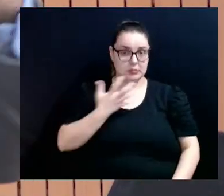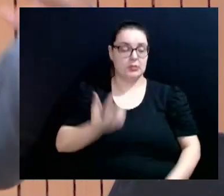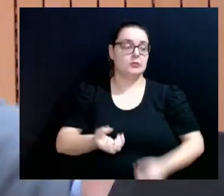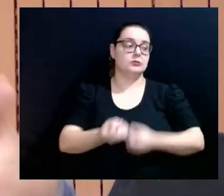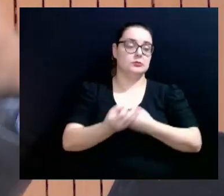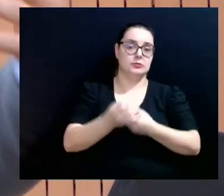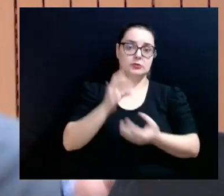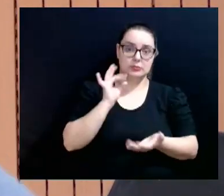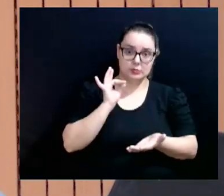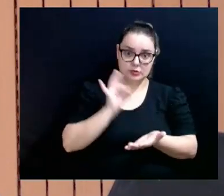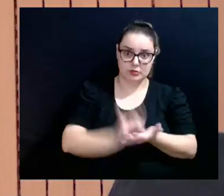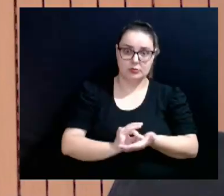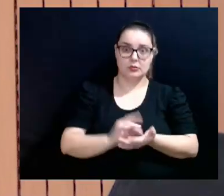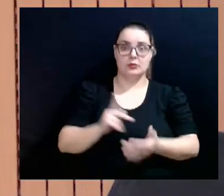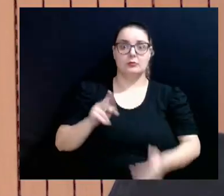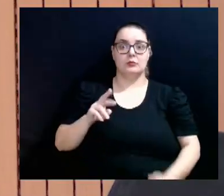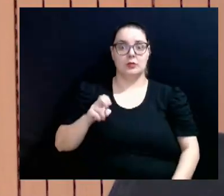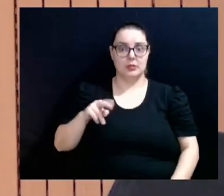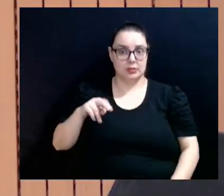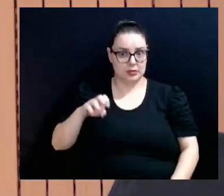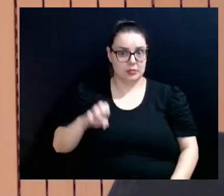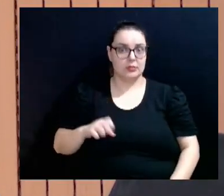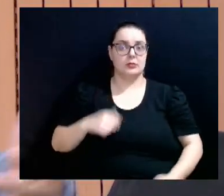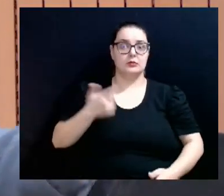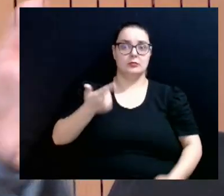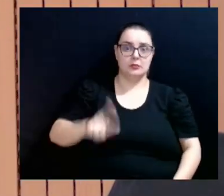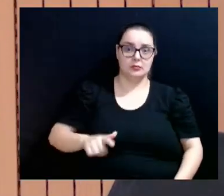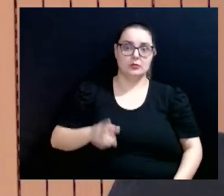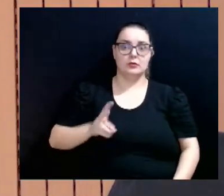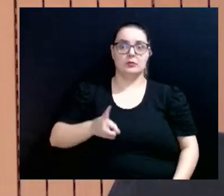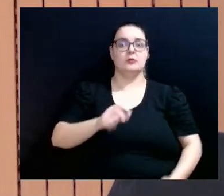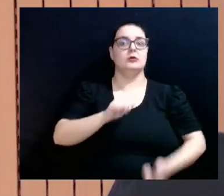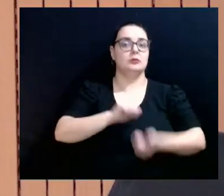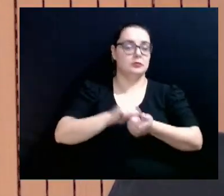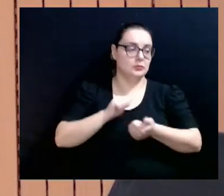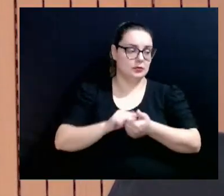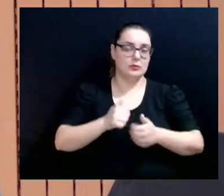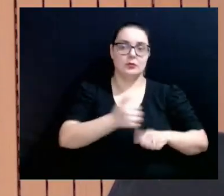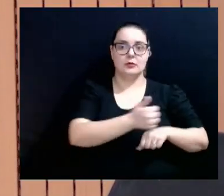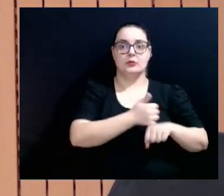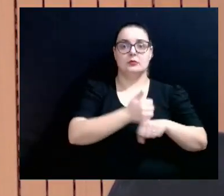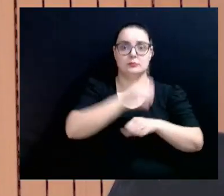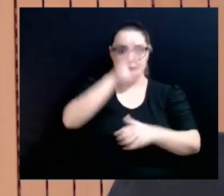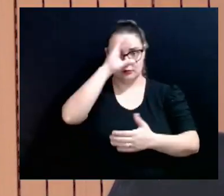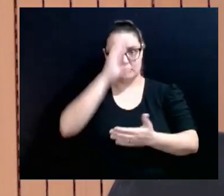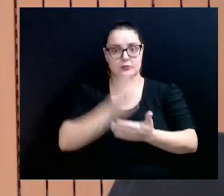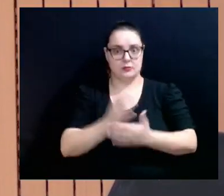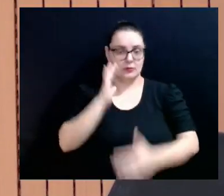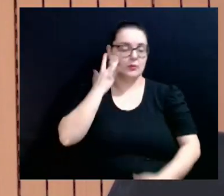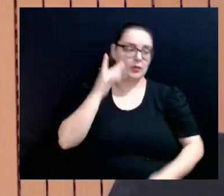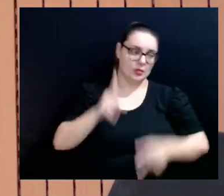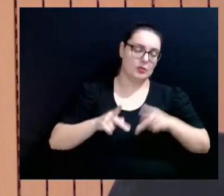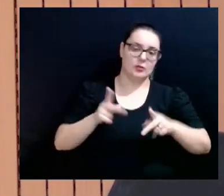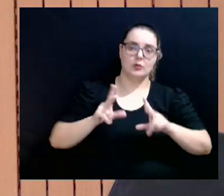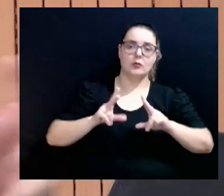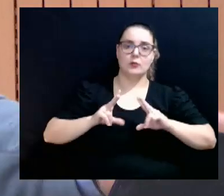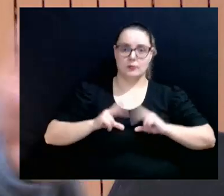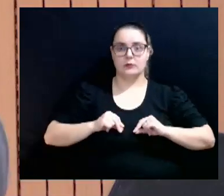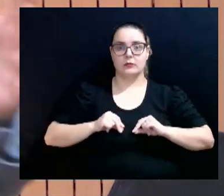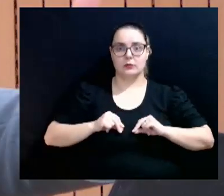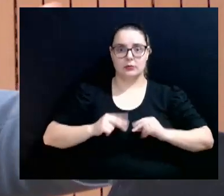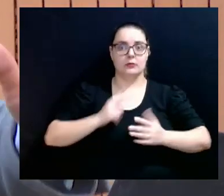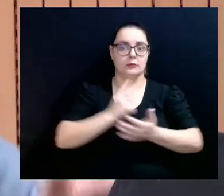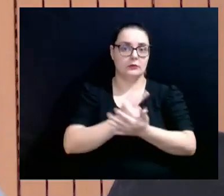perene, contínua, de qualidade, de profissionais dos quais eu confio e que acho que a nossa população merece sempre receber